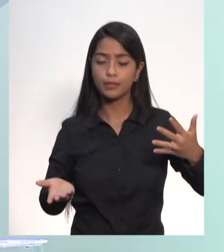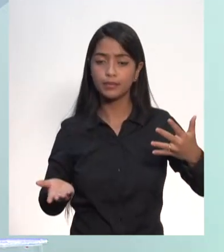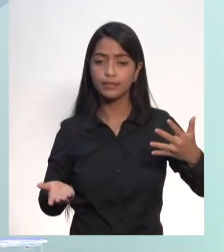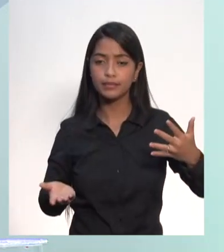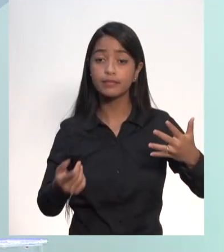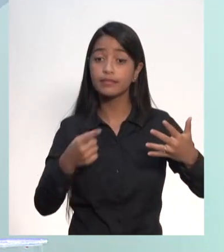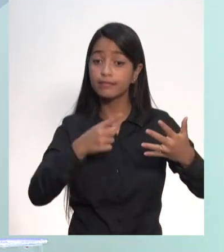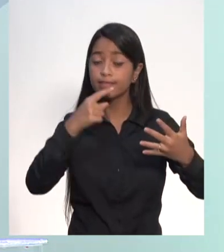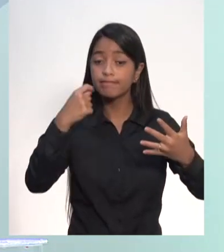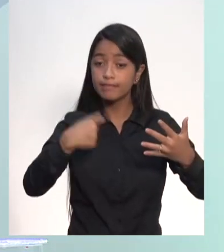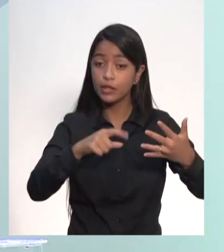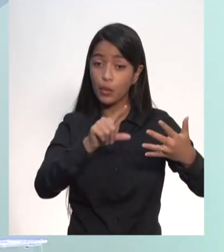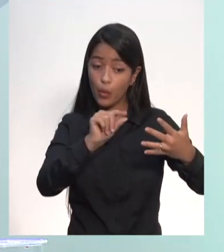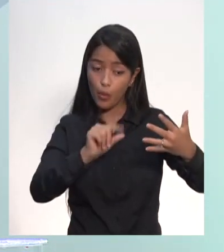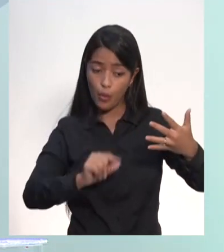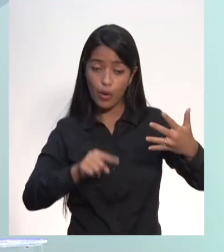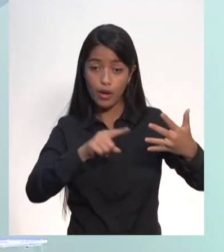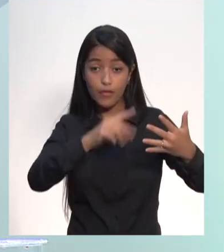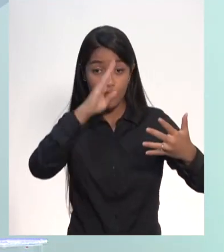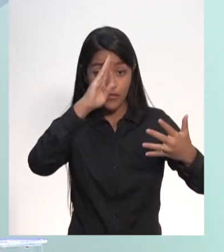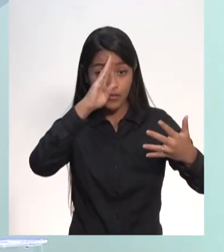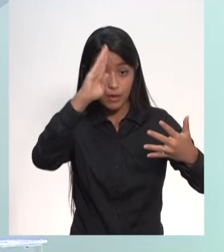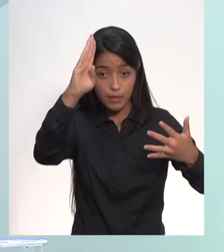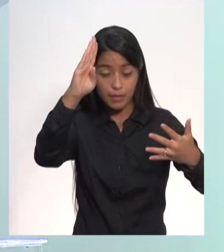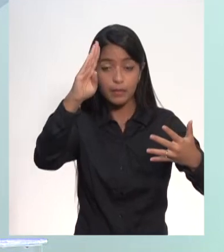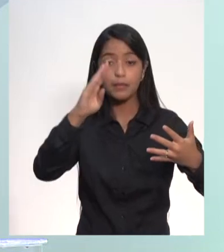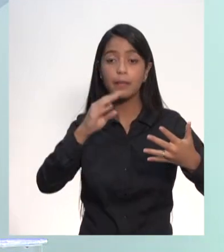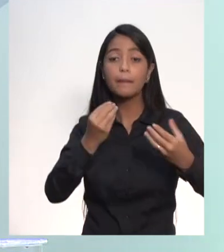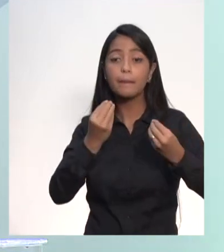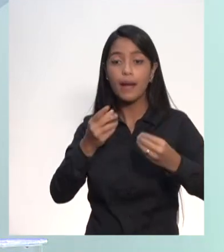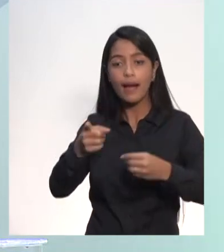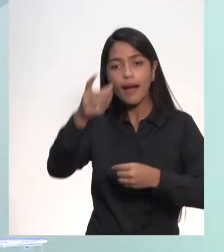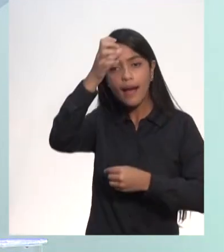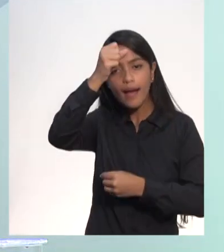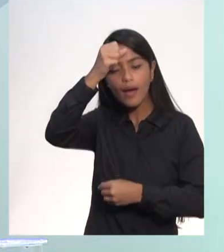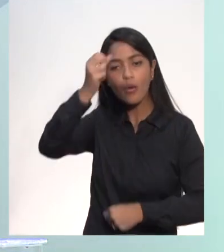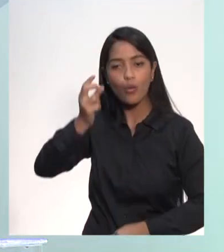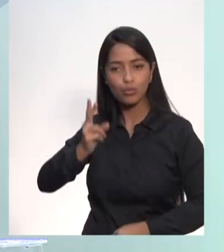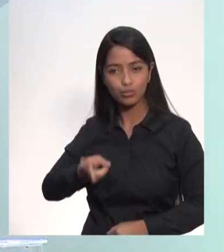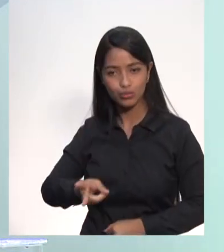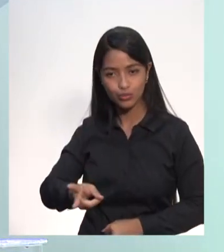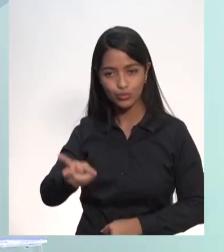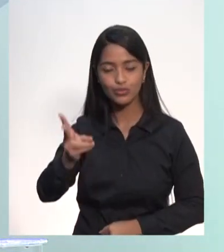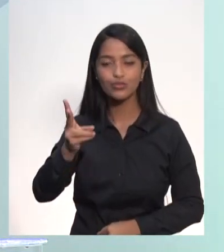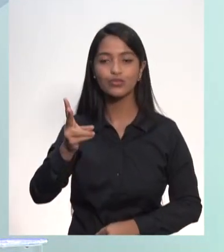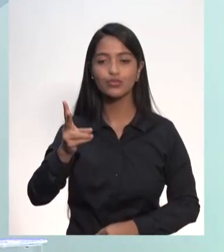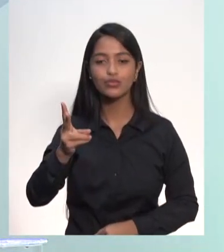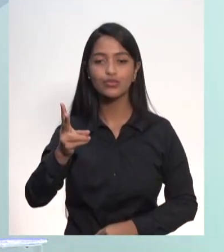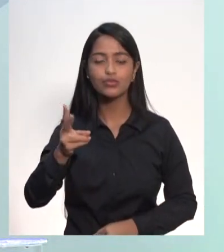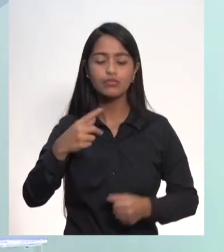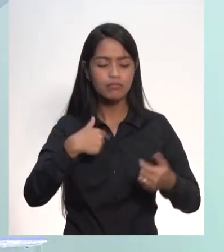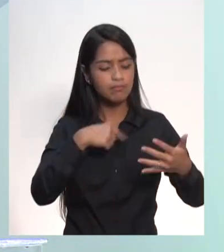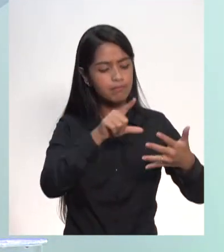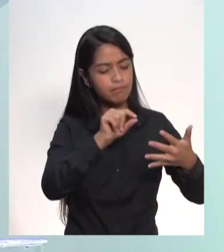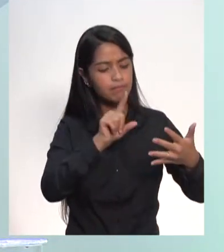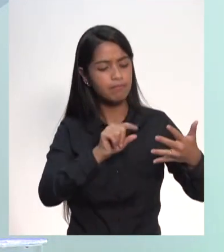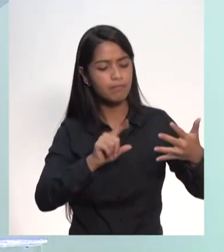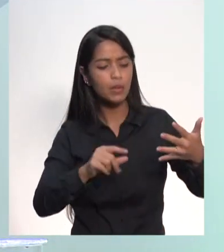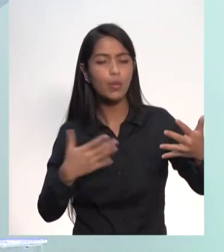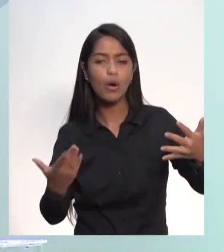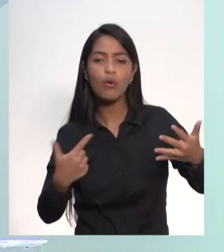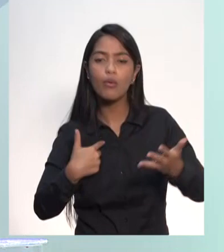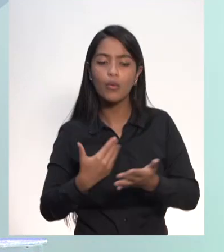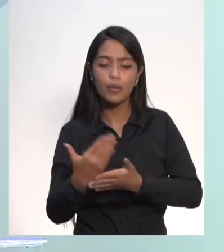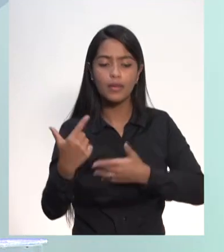para que a gente possa seguir da onde eu tinha parado, né? Então, por qual delas eu vou iniciar o meu trabalho?